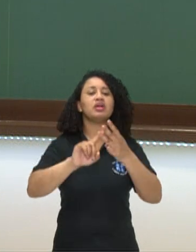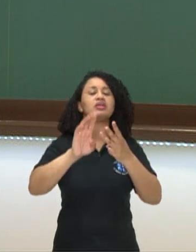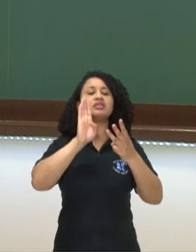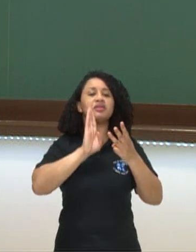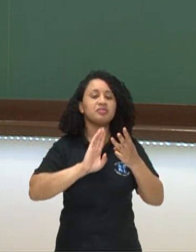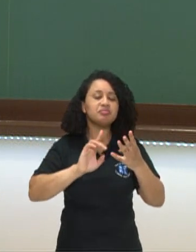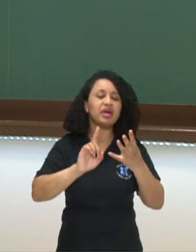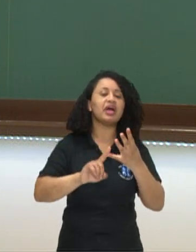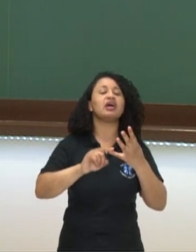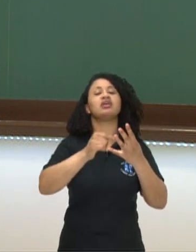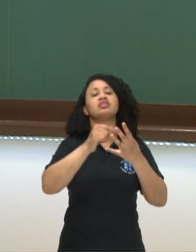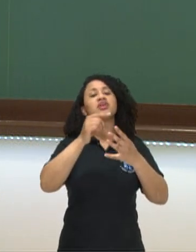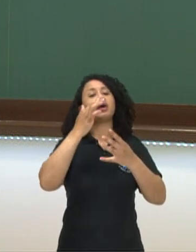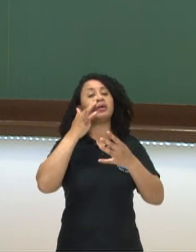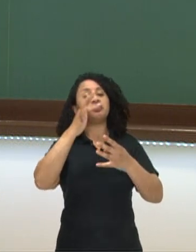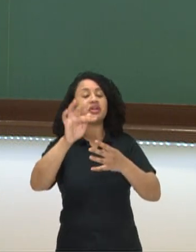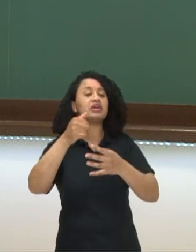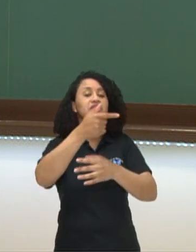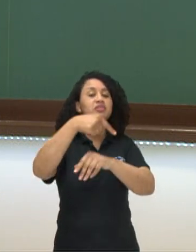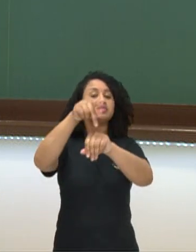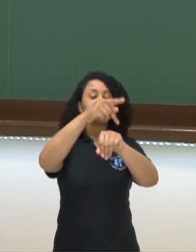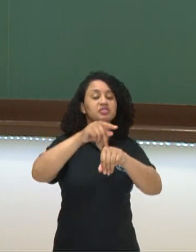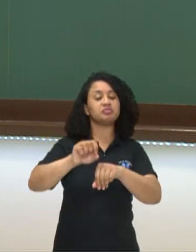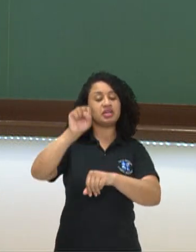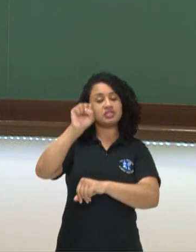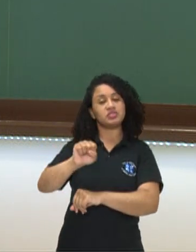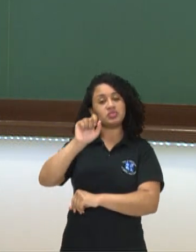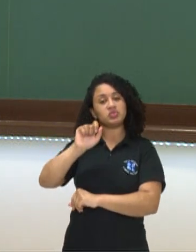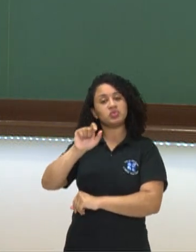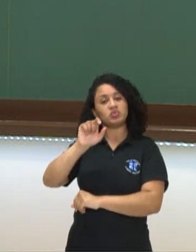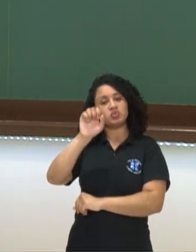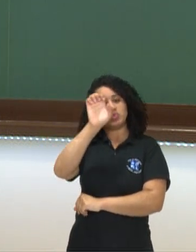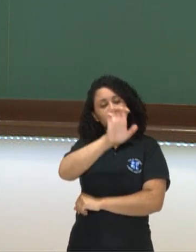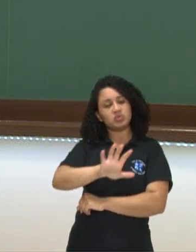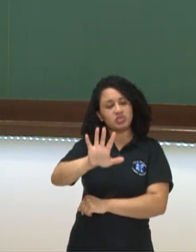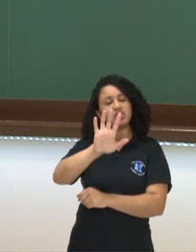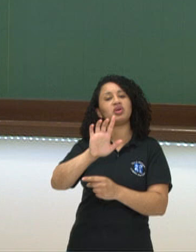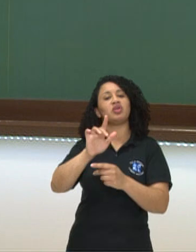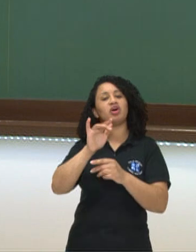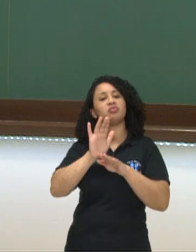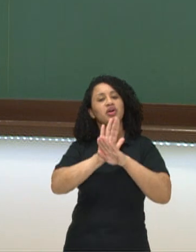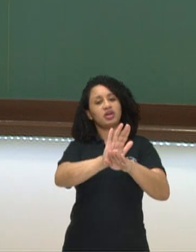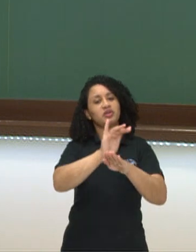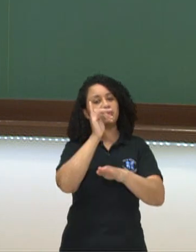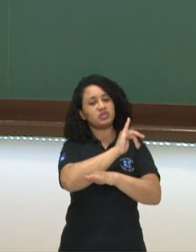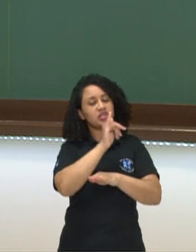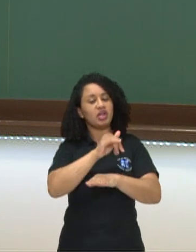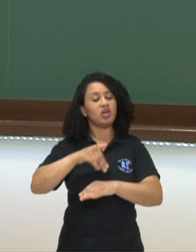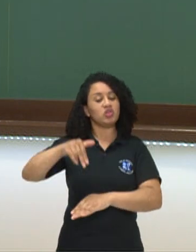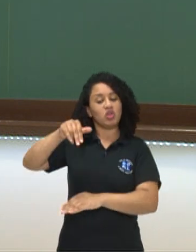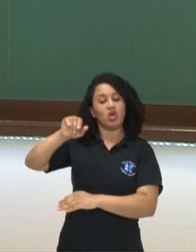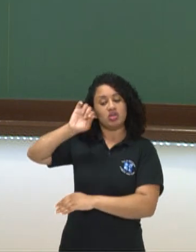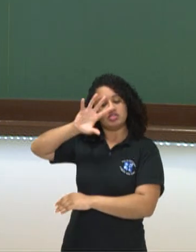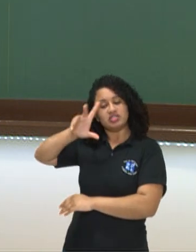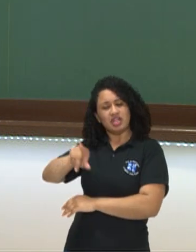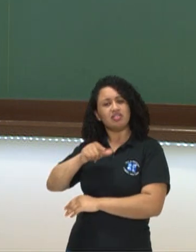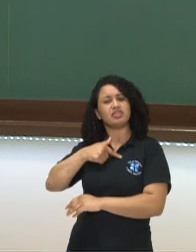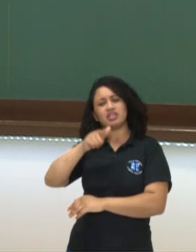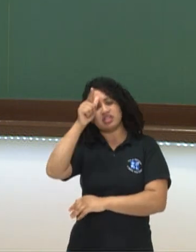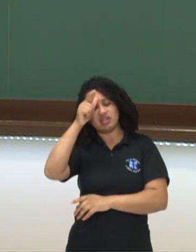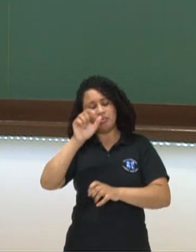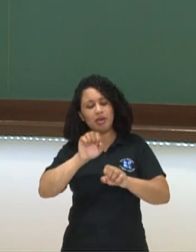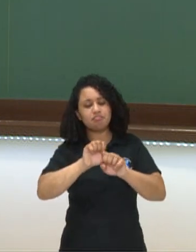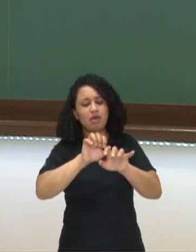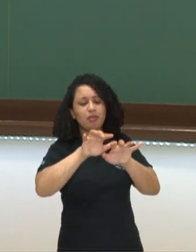Luxemburgo, França, outros países do sul da Europa, ajudando até a Itália, o norte da África. Então, a Alemanha estava lutando em